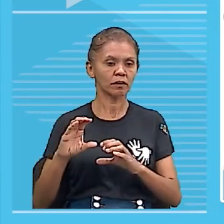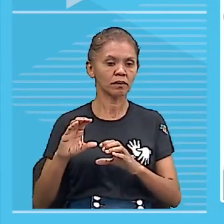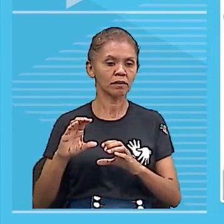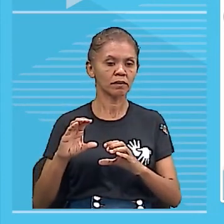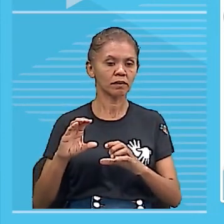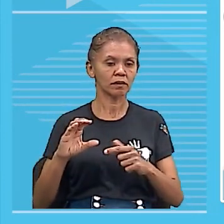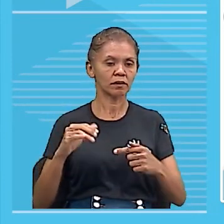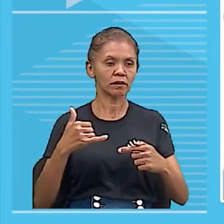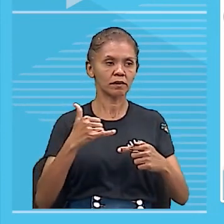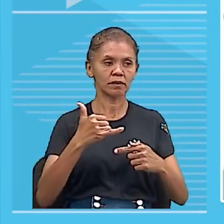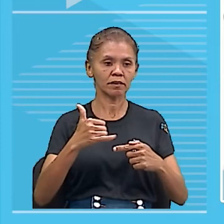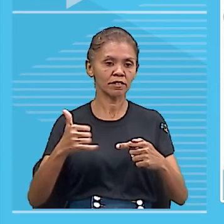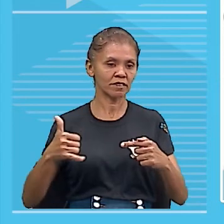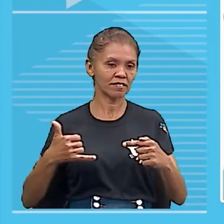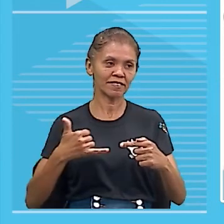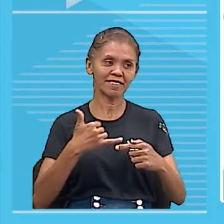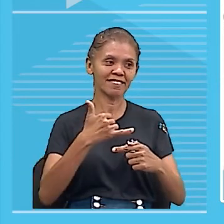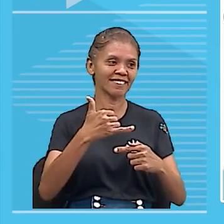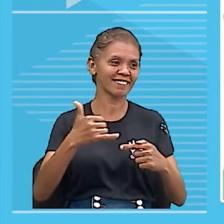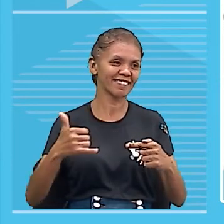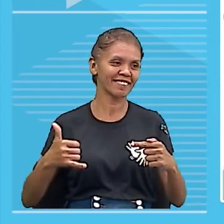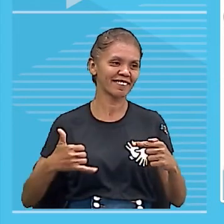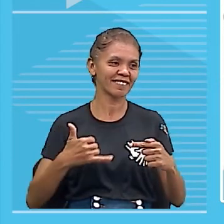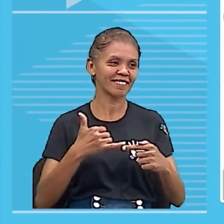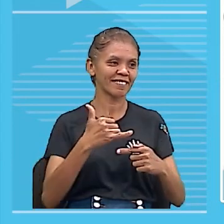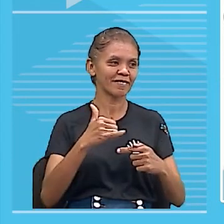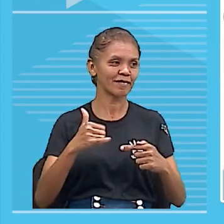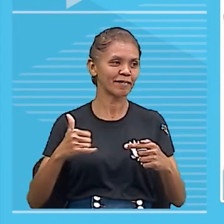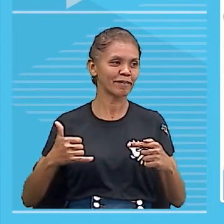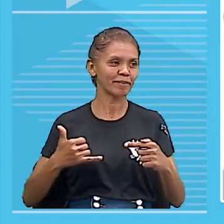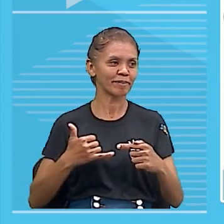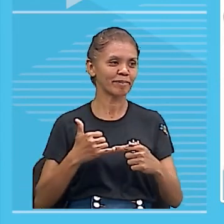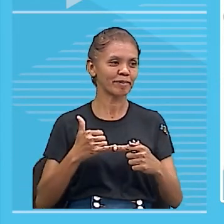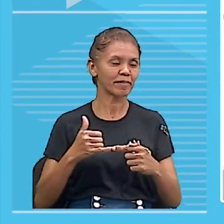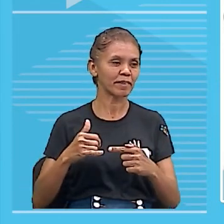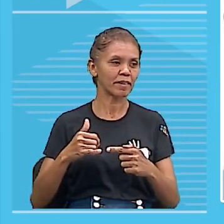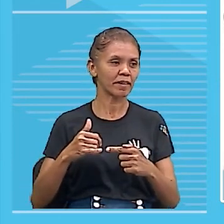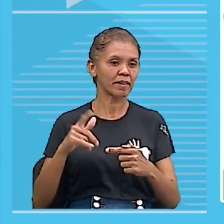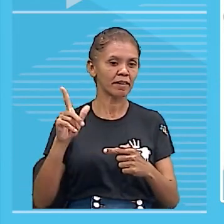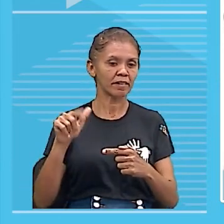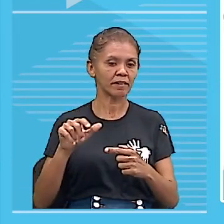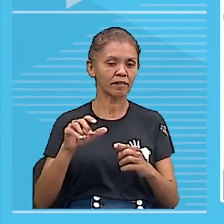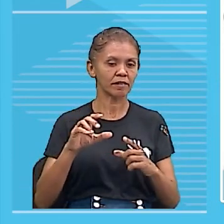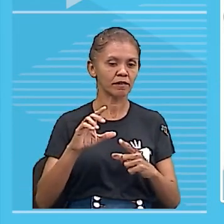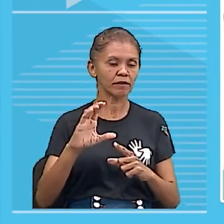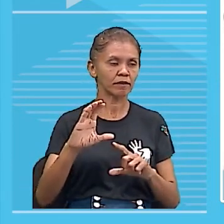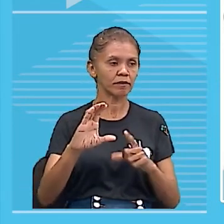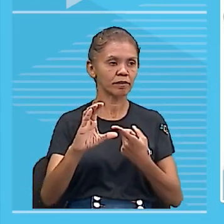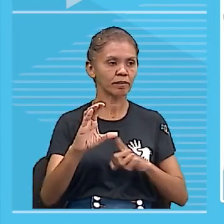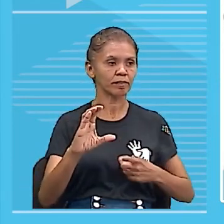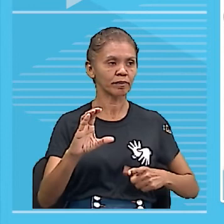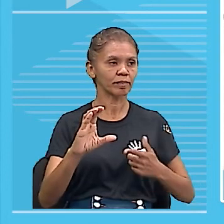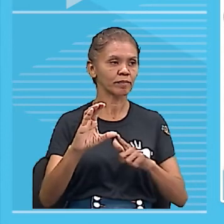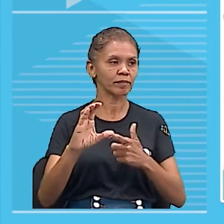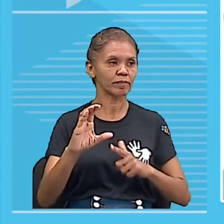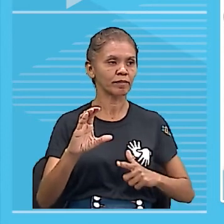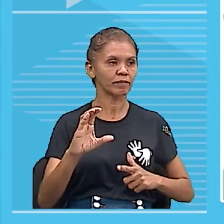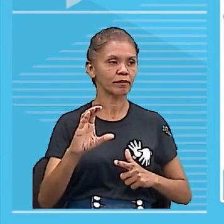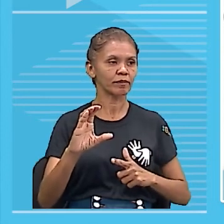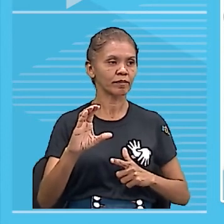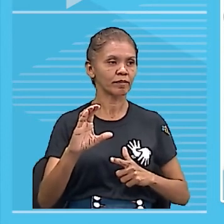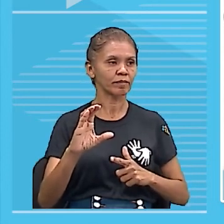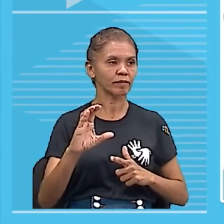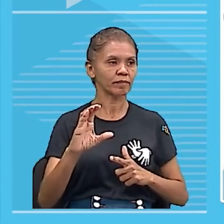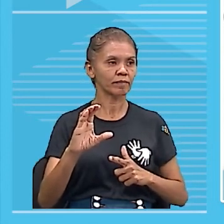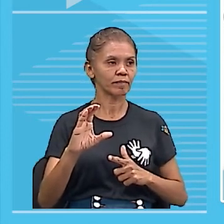antes de passar pelos resistores e ela é uma corrente total Então